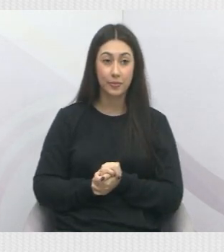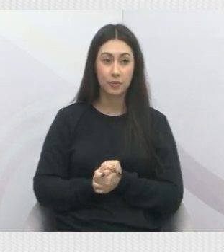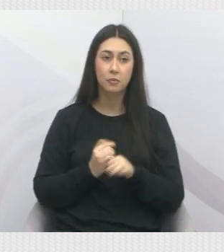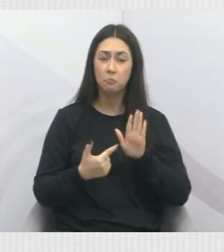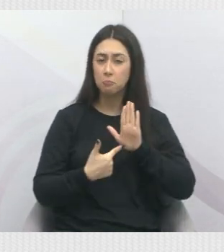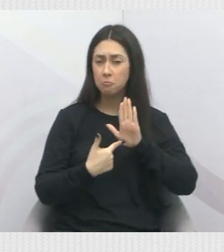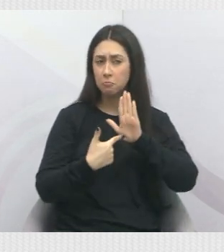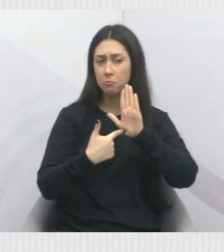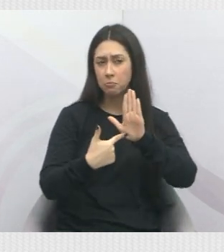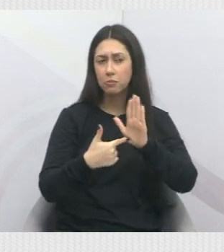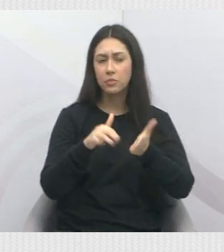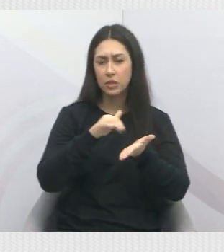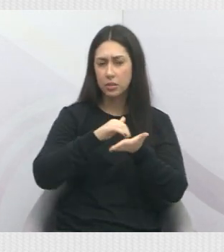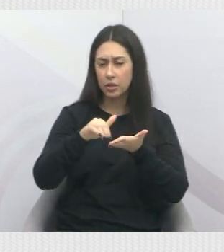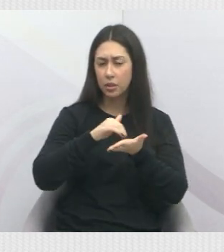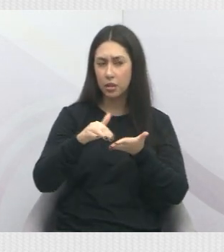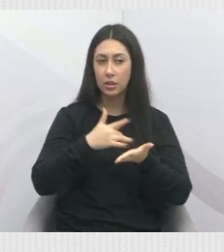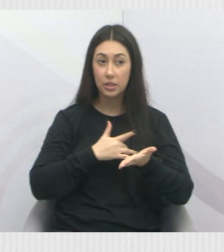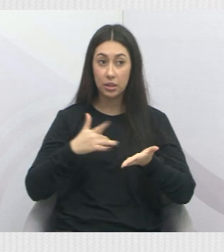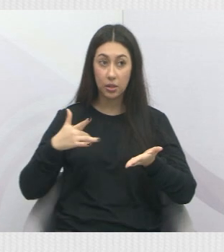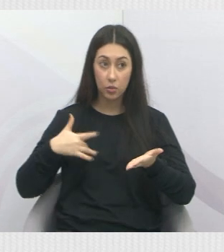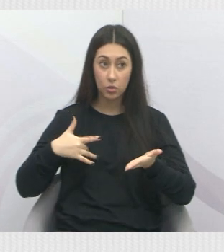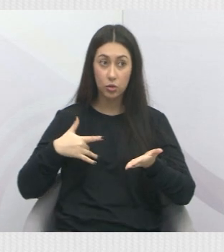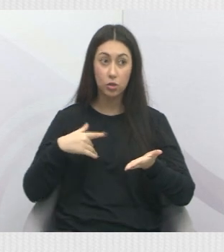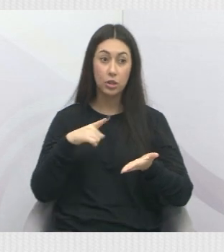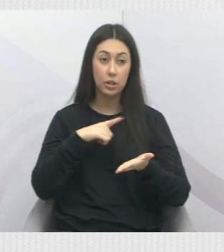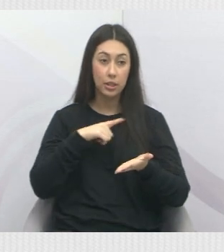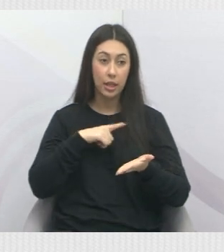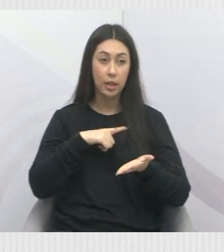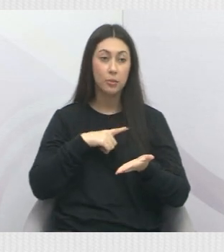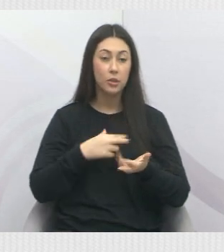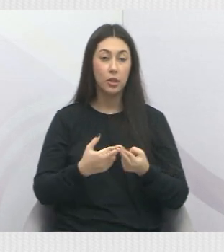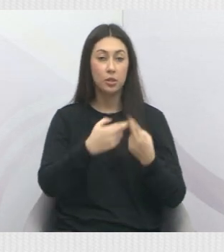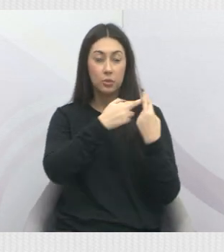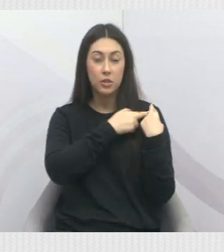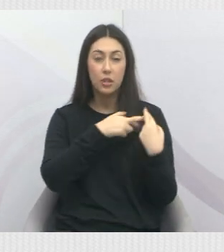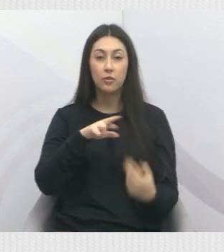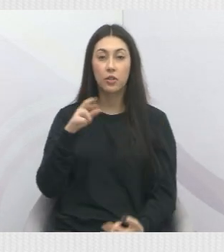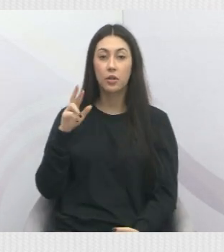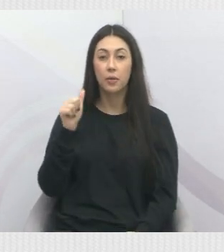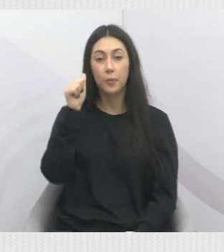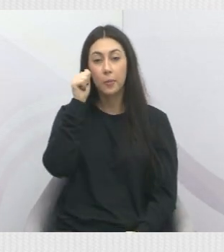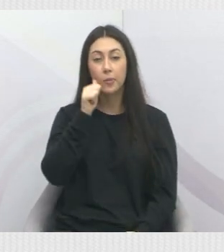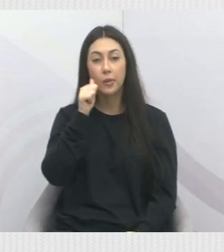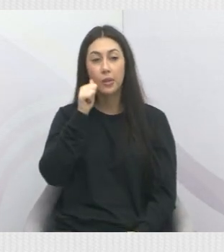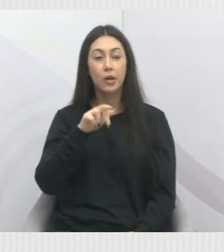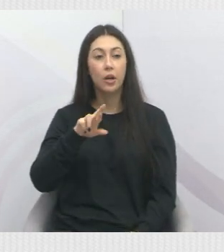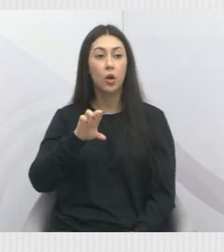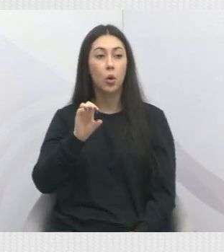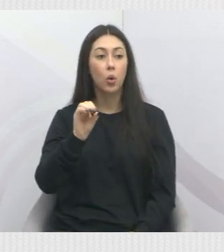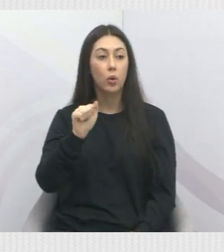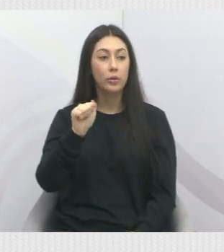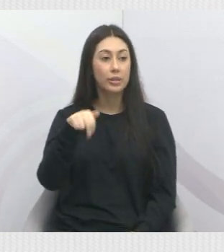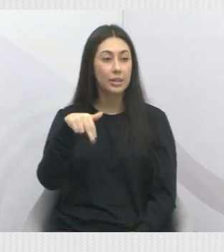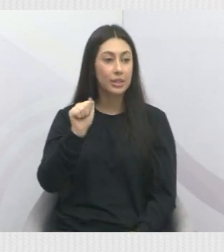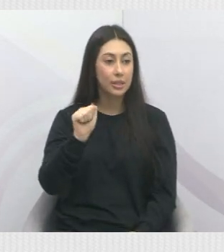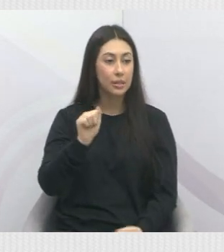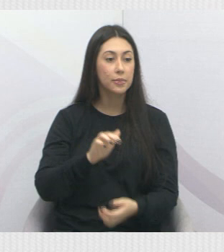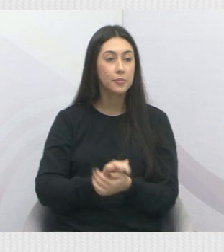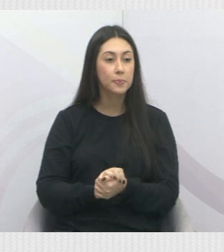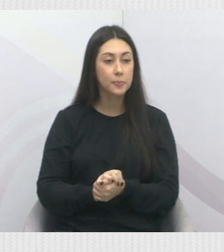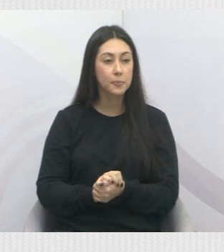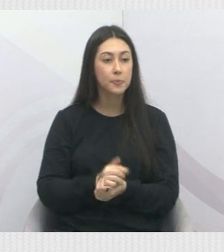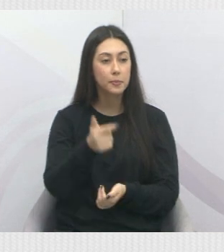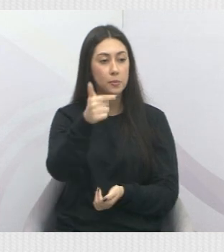Identificação municipal, a Secretaria de Saúde, temos como secretária a doutora Rosana Gravena, que tomou posse dia 11/1/2021.